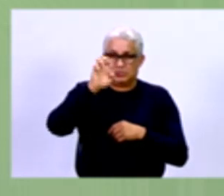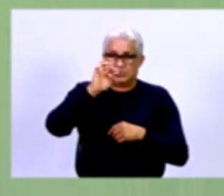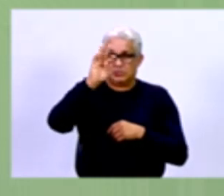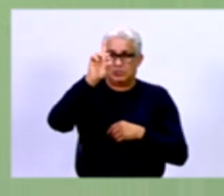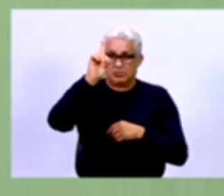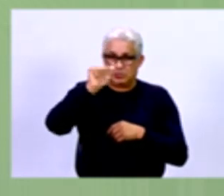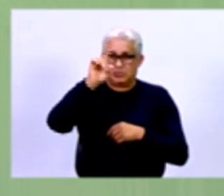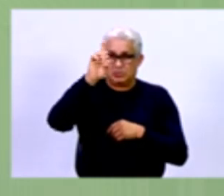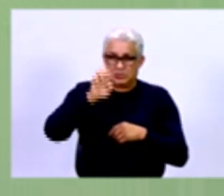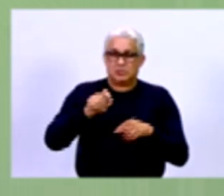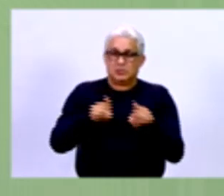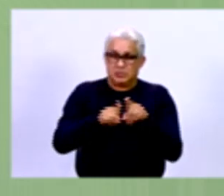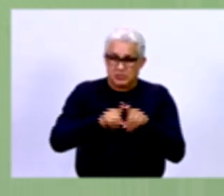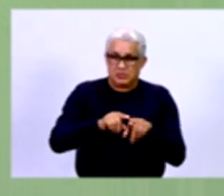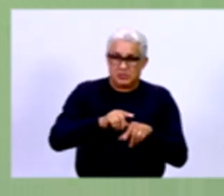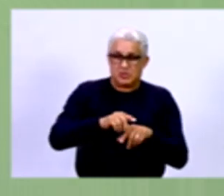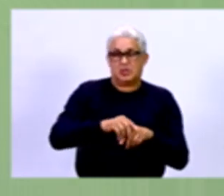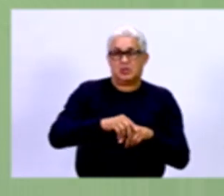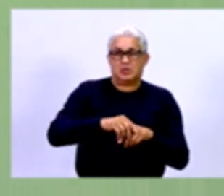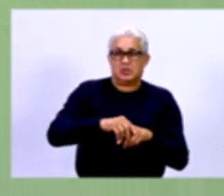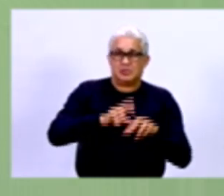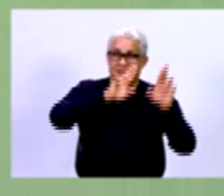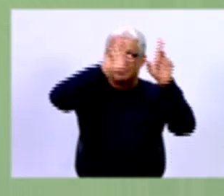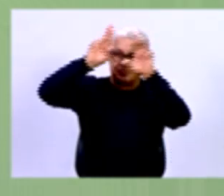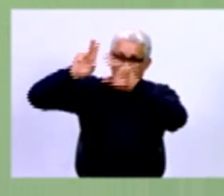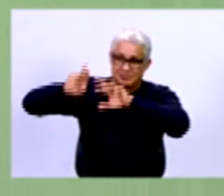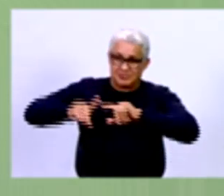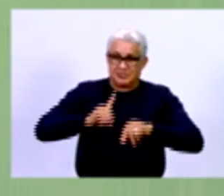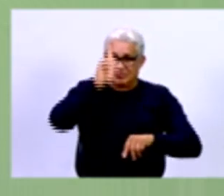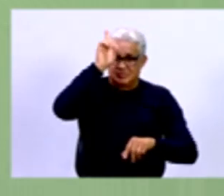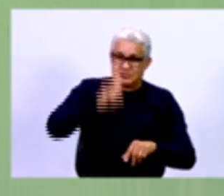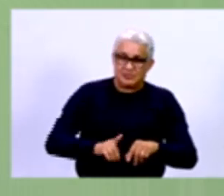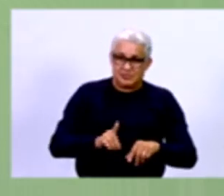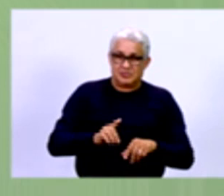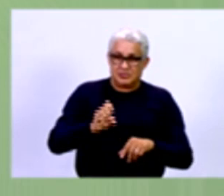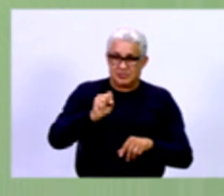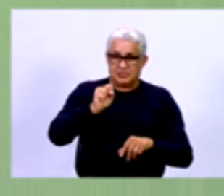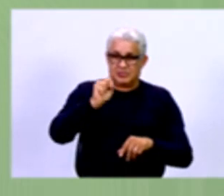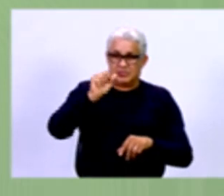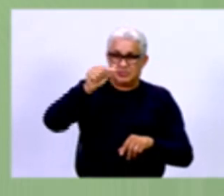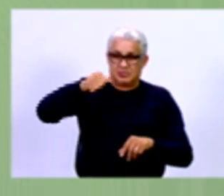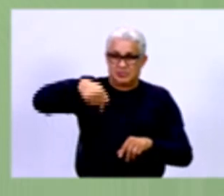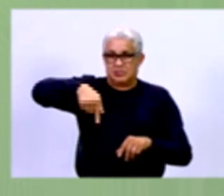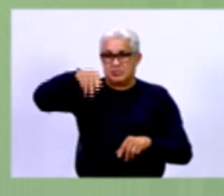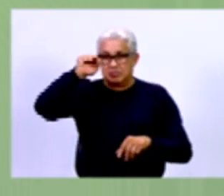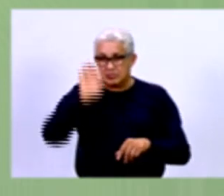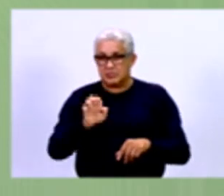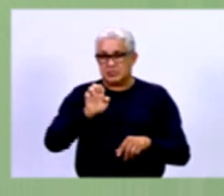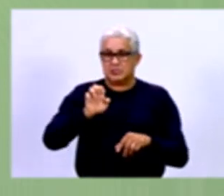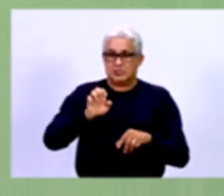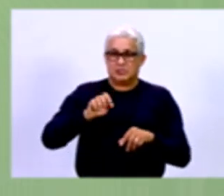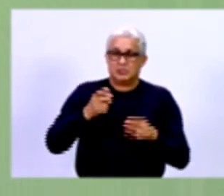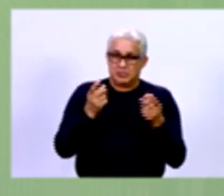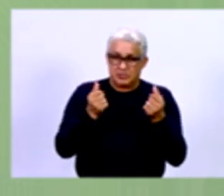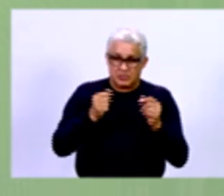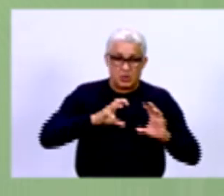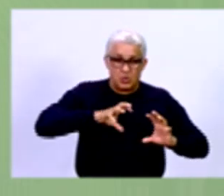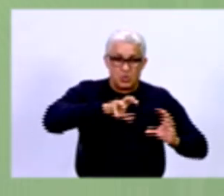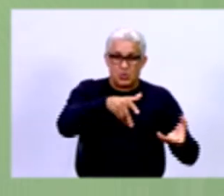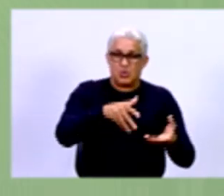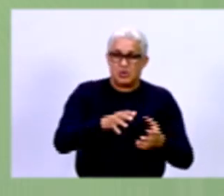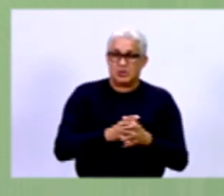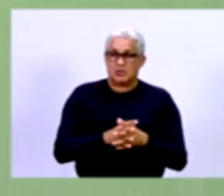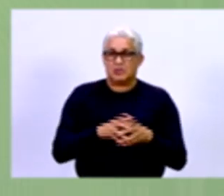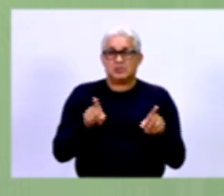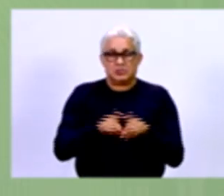as variações de direitos especiais de saques, o chamado DES, de uma economia para o restante do mundo. A